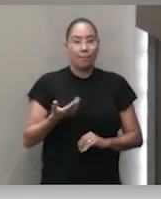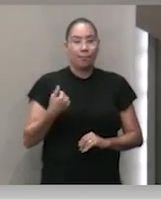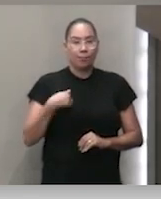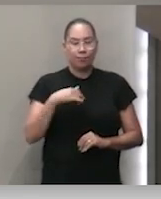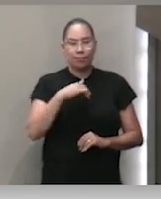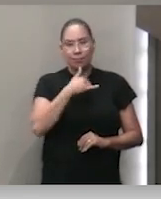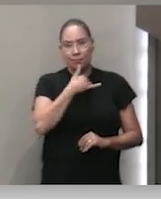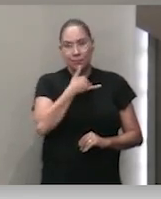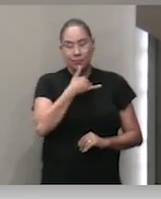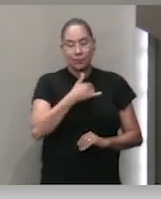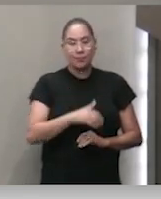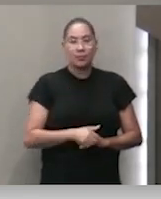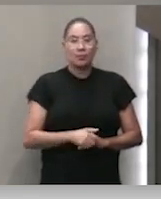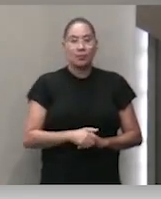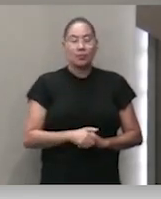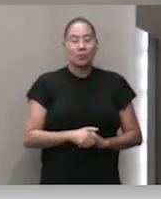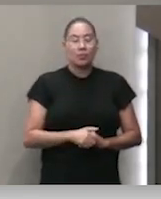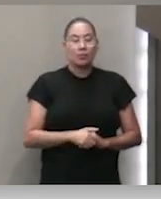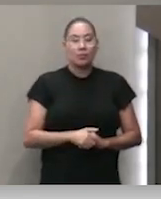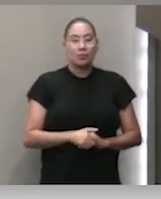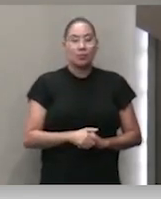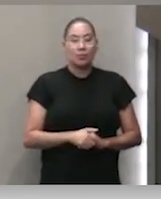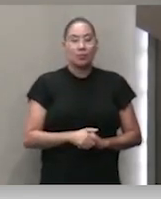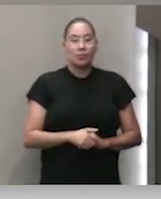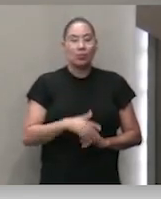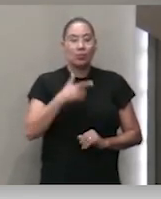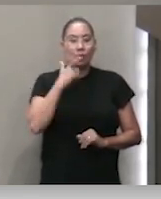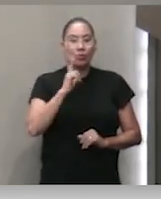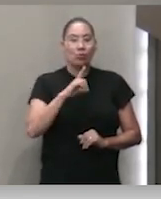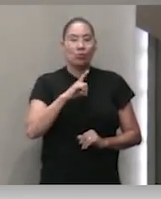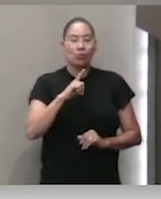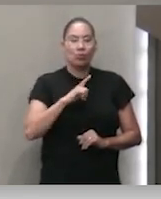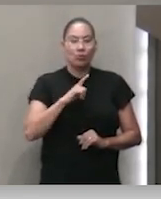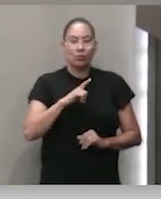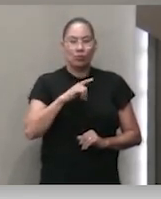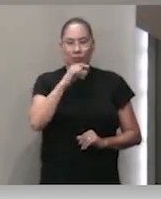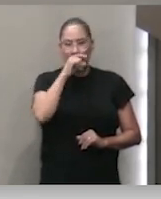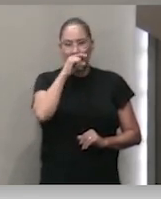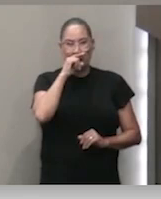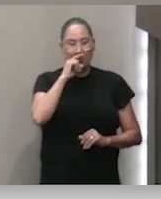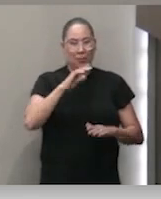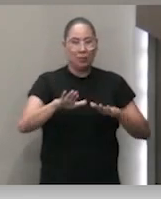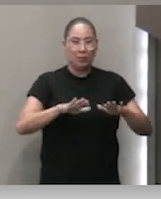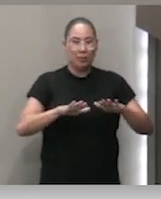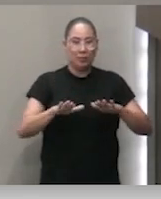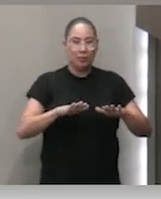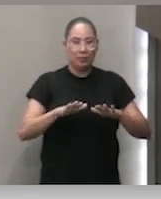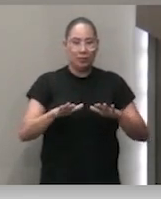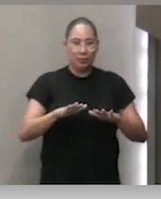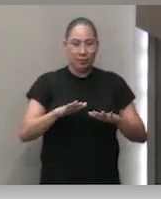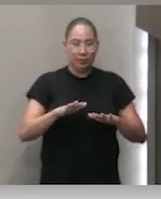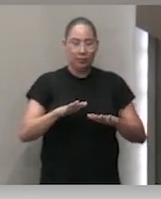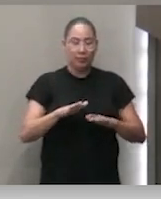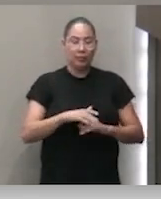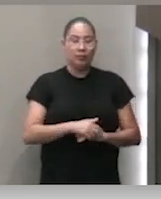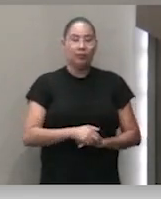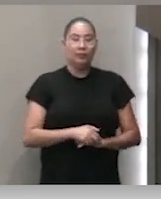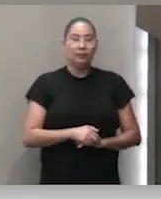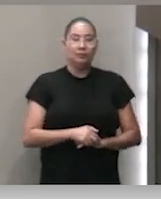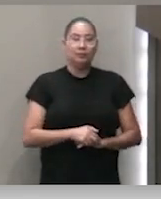deixou triste. E ontem tivemos uma manifestação do comandante-geral da brigada militar, coronel Fioli,